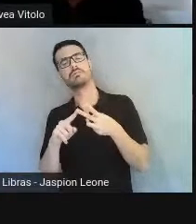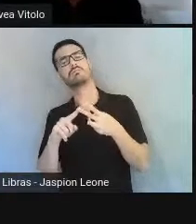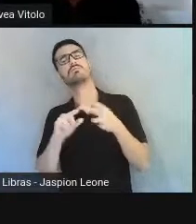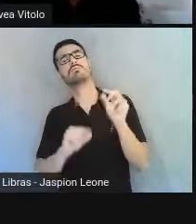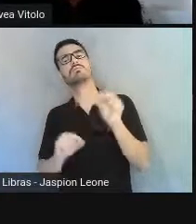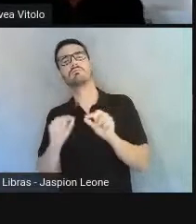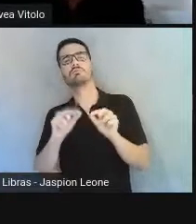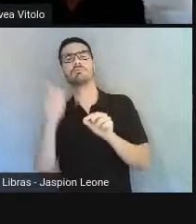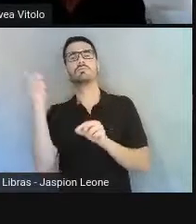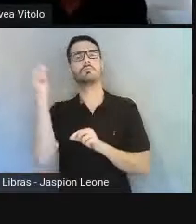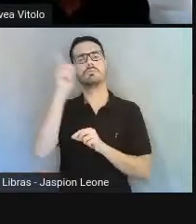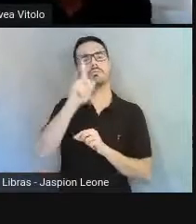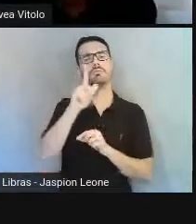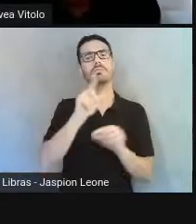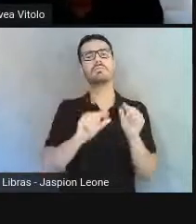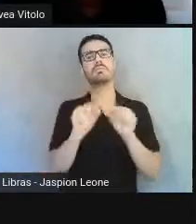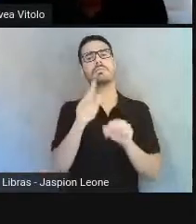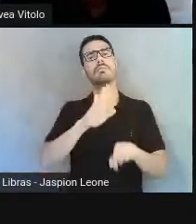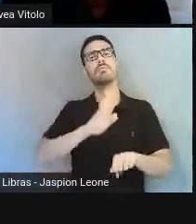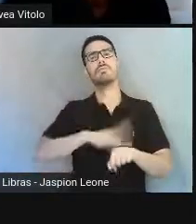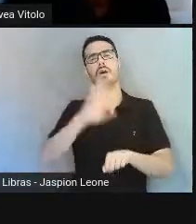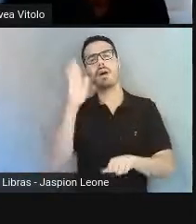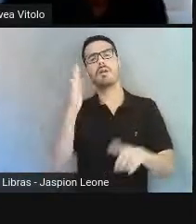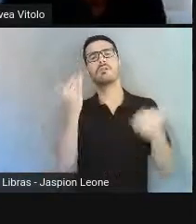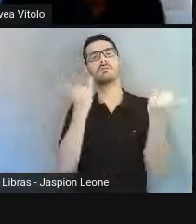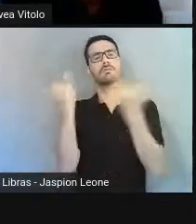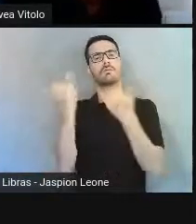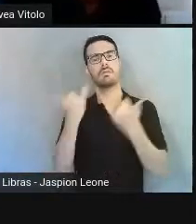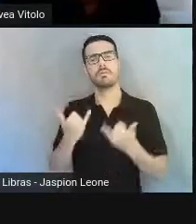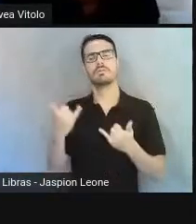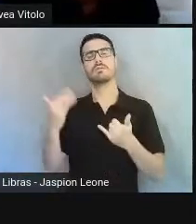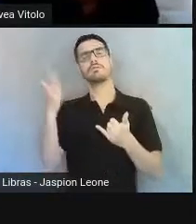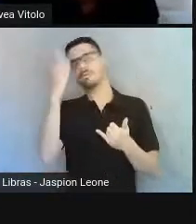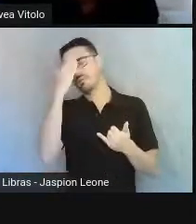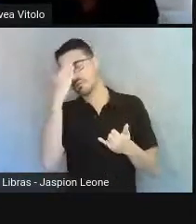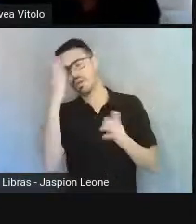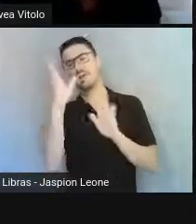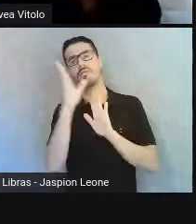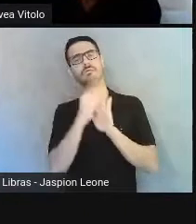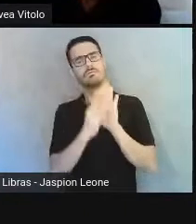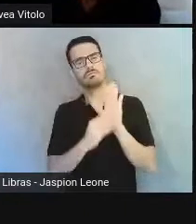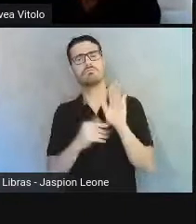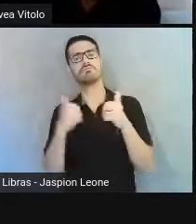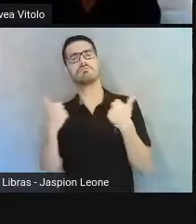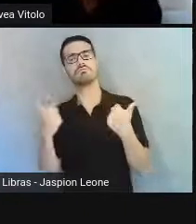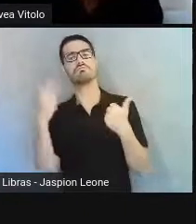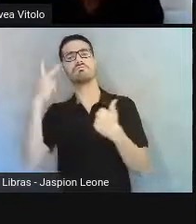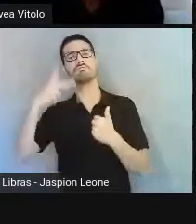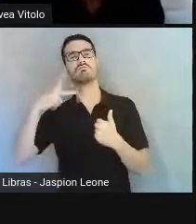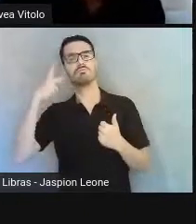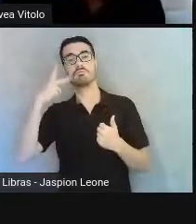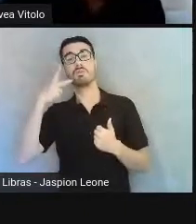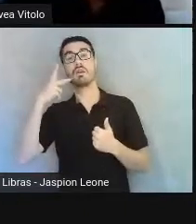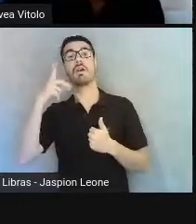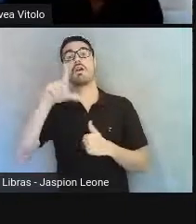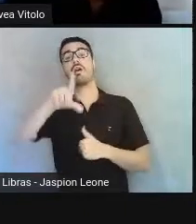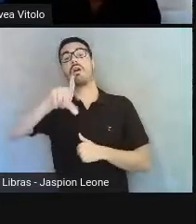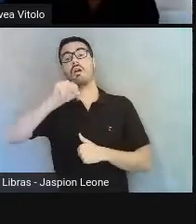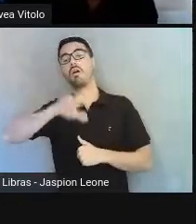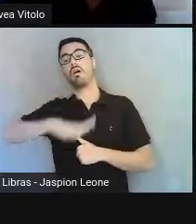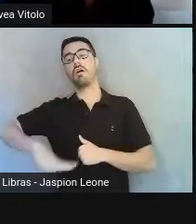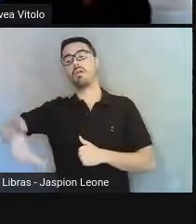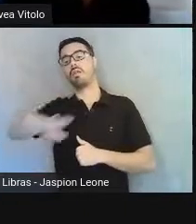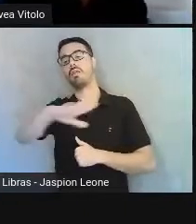saber, para ter mais informações, né, sobre o conteúdo mesmo dessas políticas. A escolha do campo temático, né,